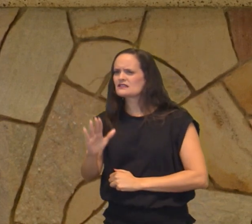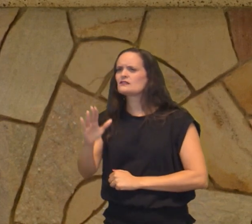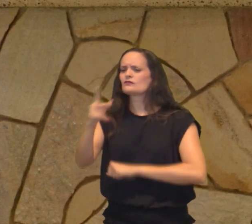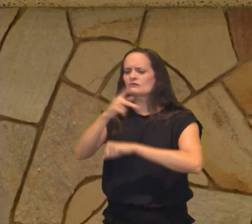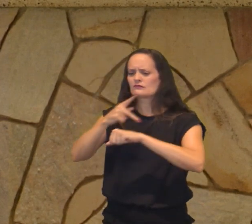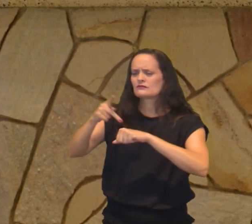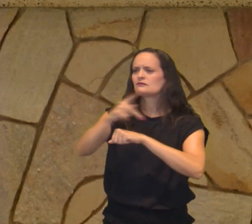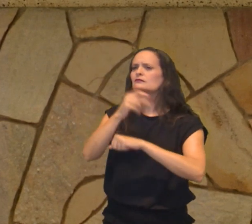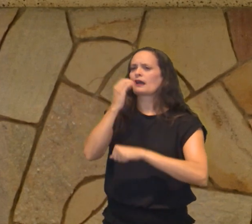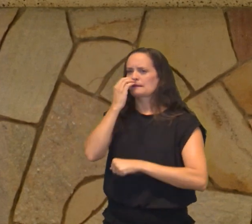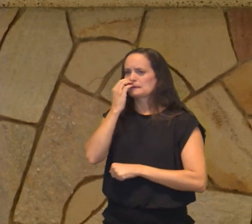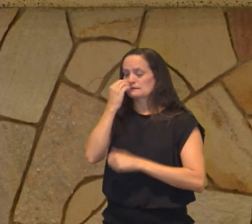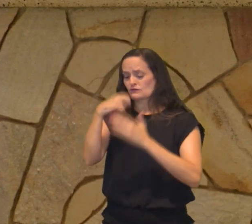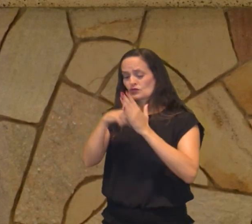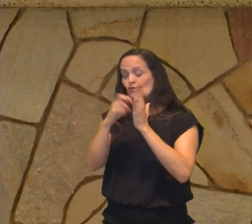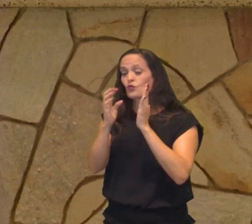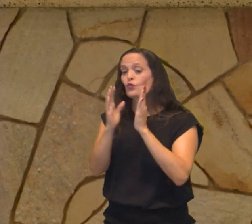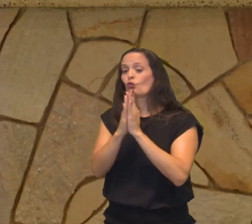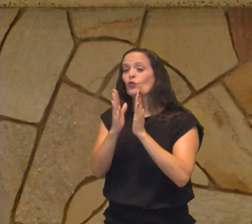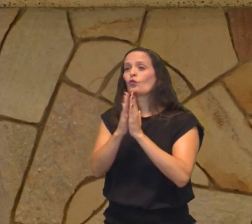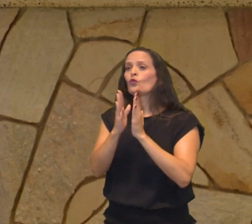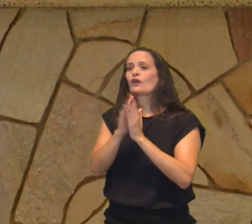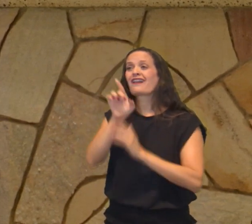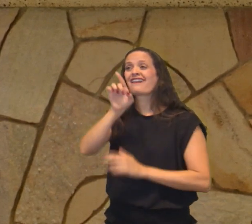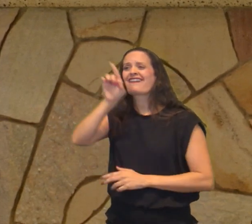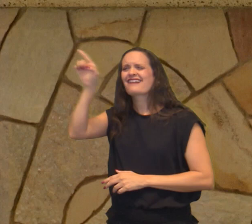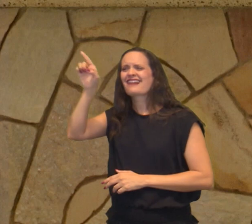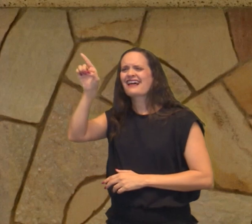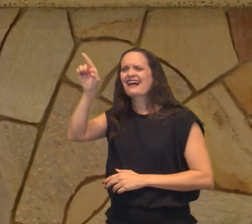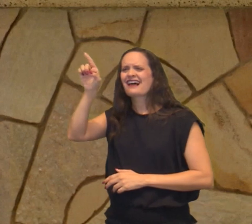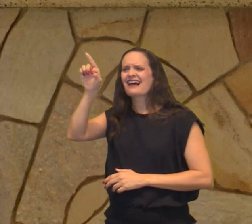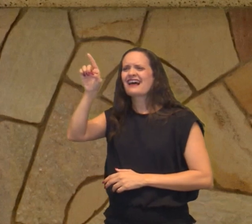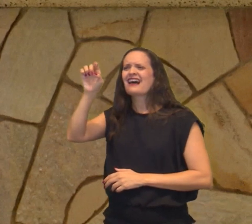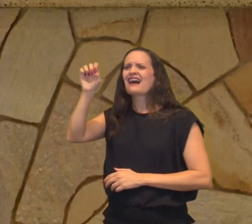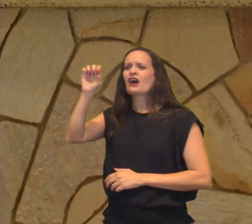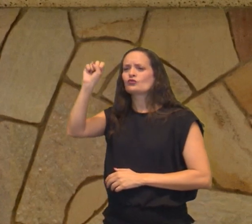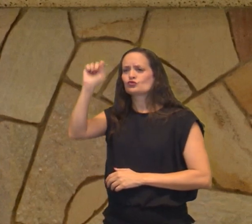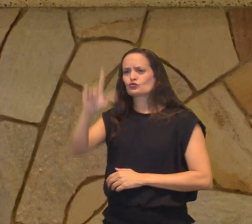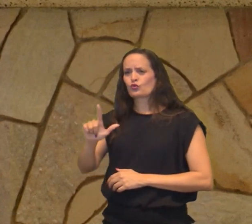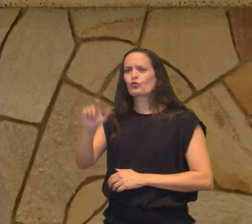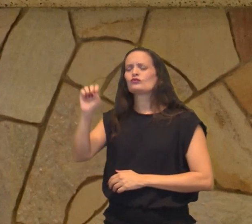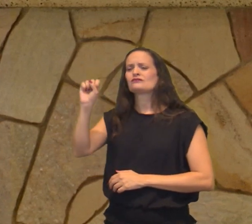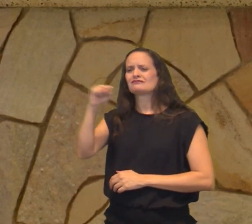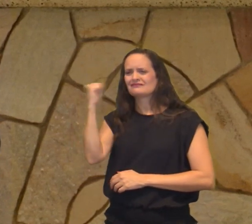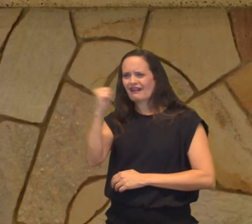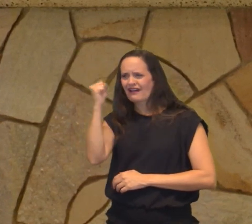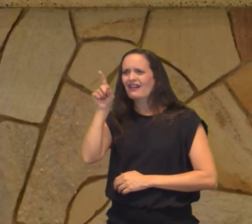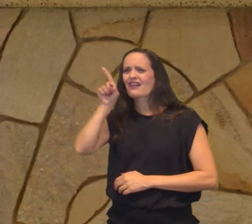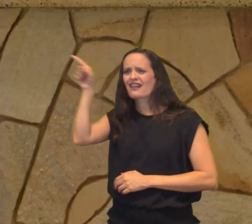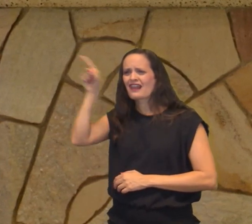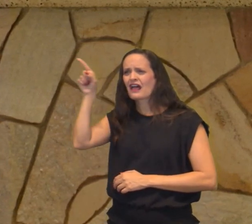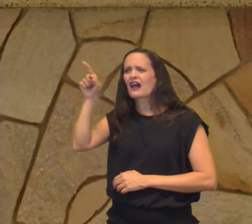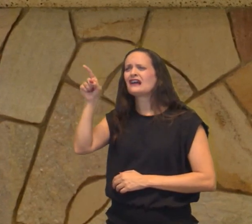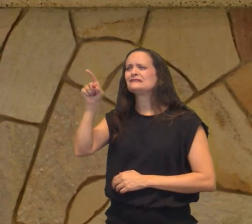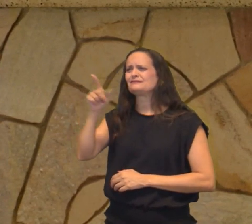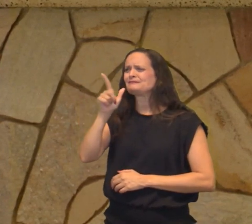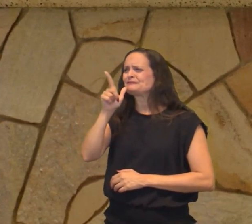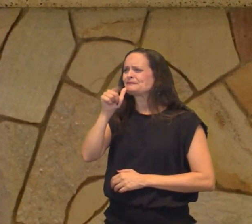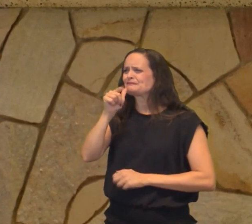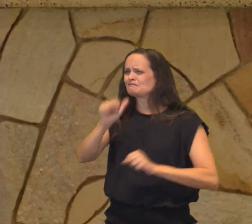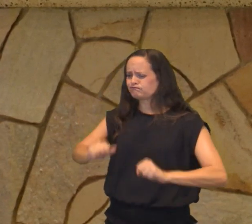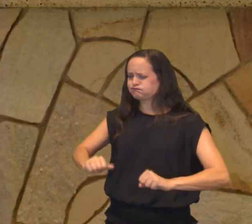nação. Oraremos pelo estado do Rio Grande do Sul, que tem passado também, e alguns estados do Sul, com